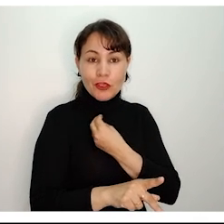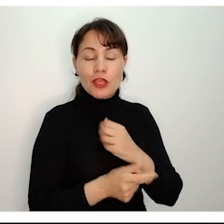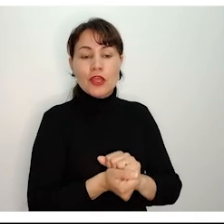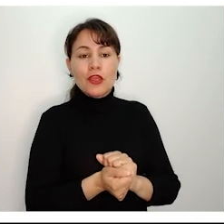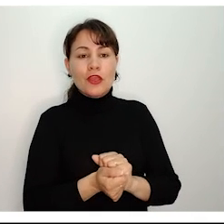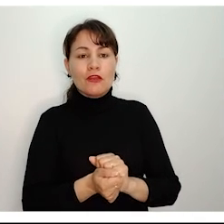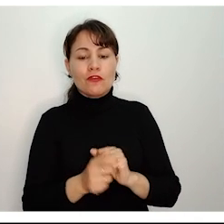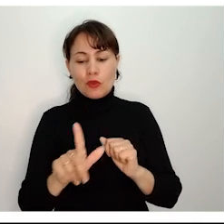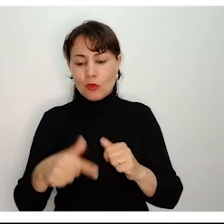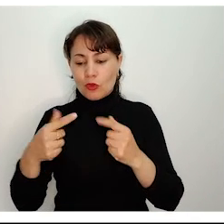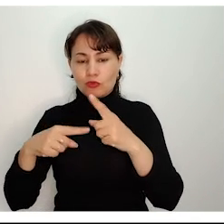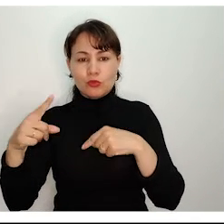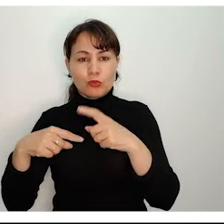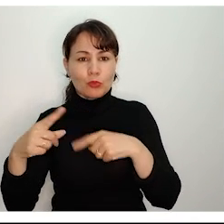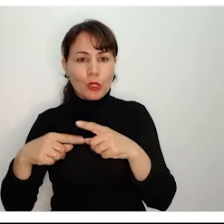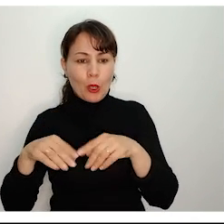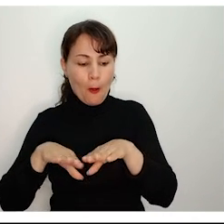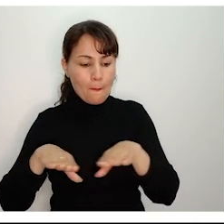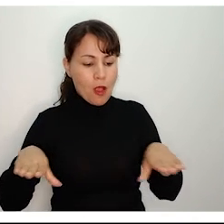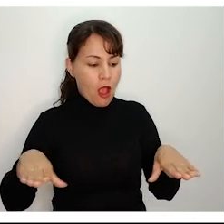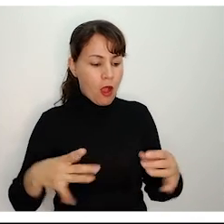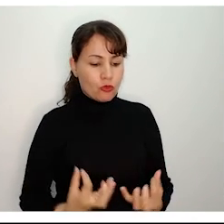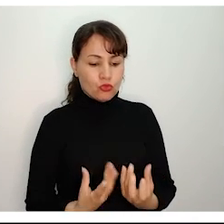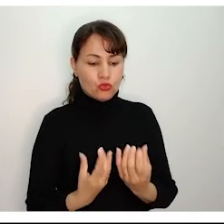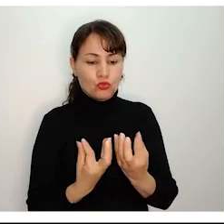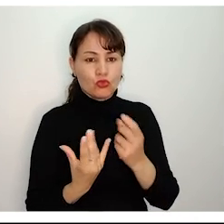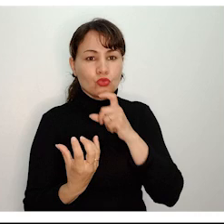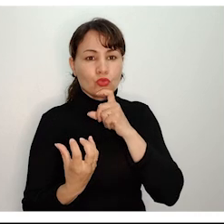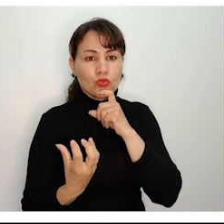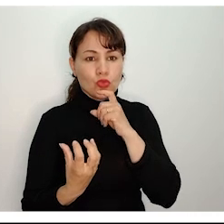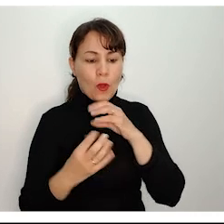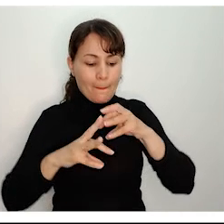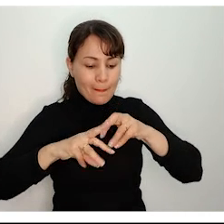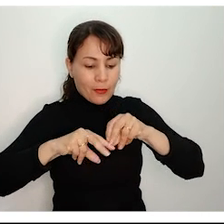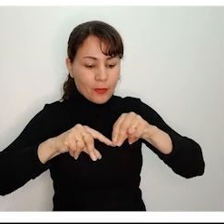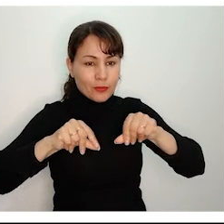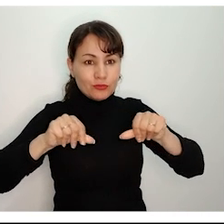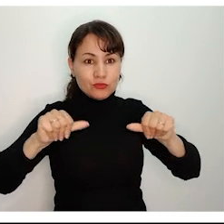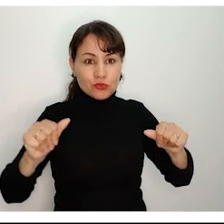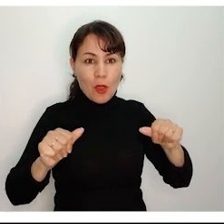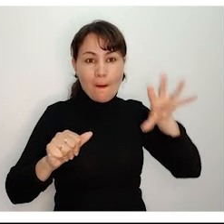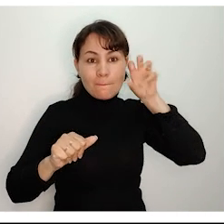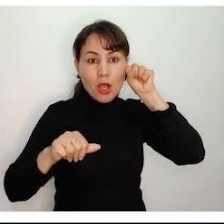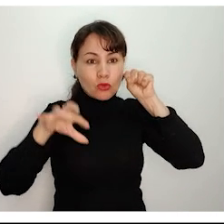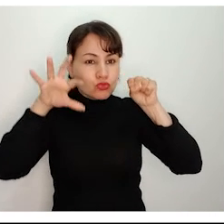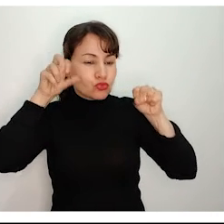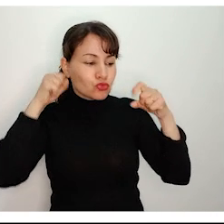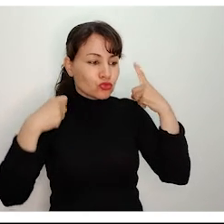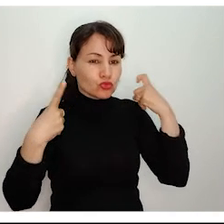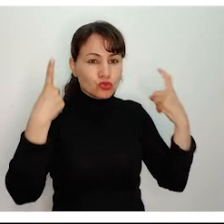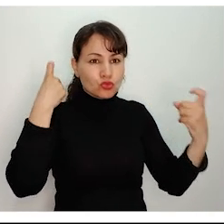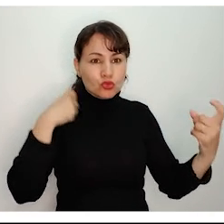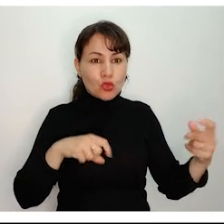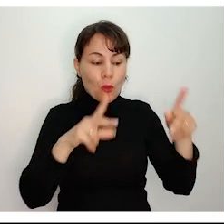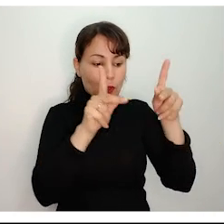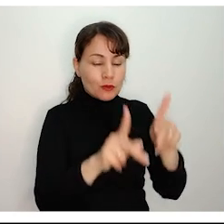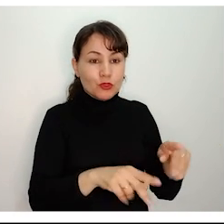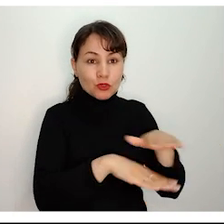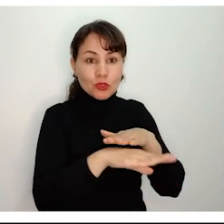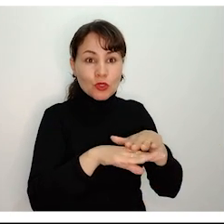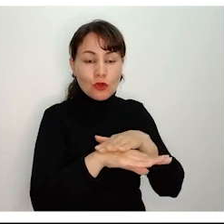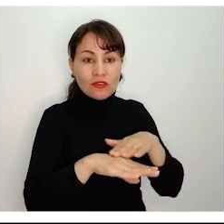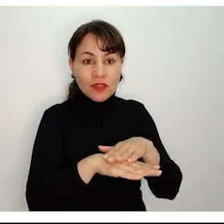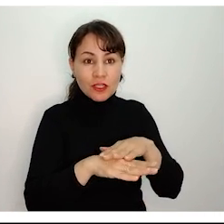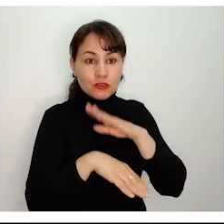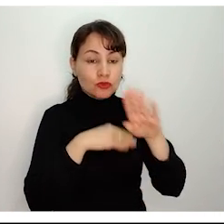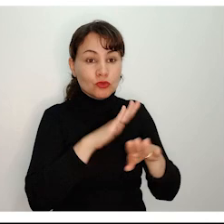ao redor dessas crianças, pelos objetos, pelo chão, pela grama, pela areia, pelos sons que ela ouve, pelas pessoas